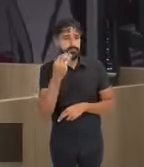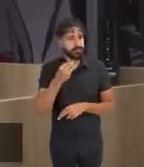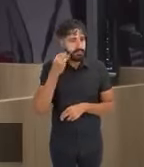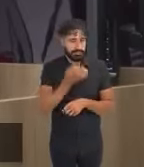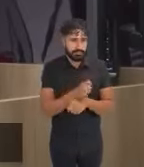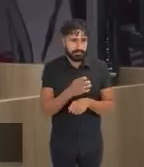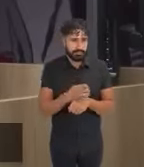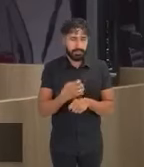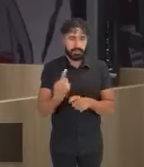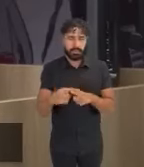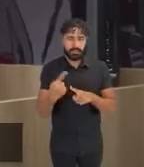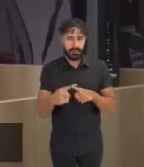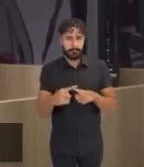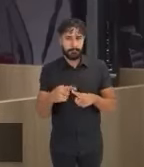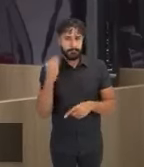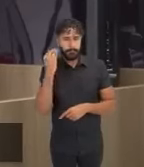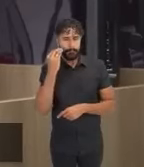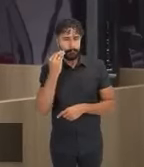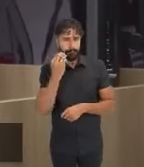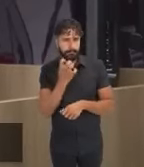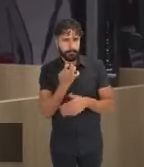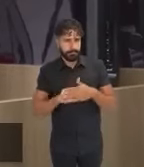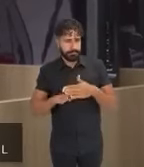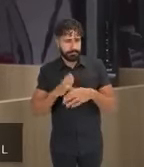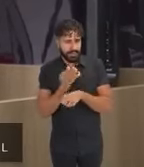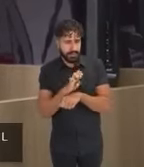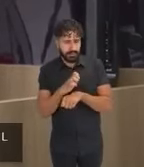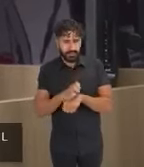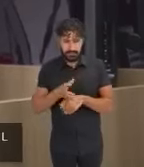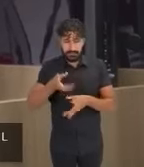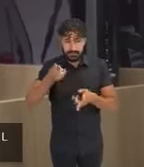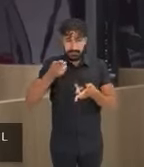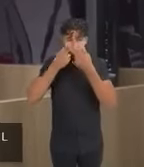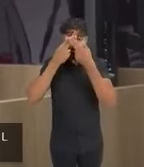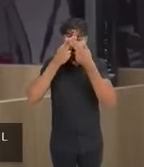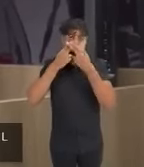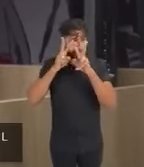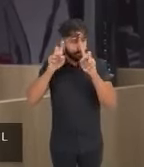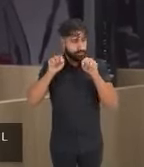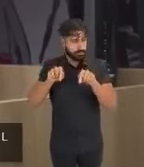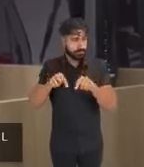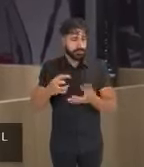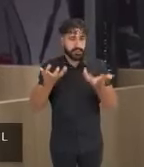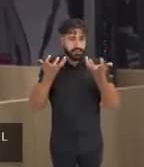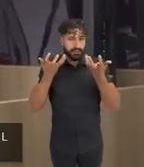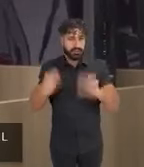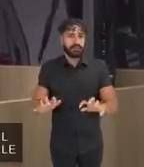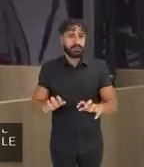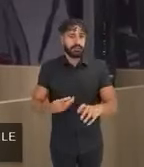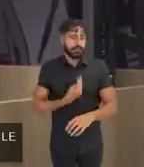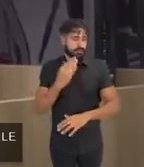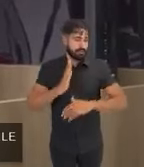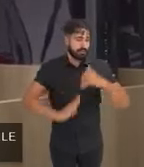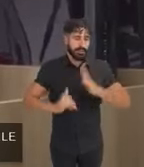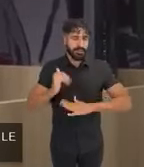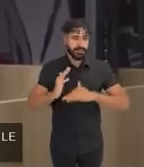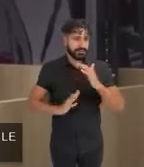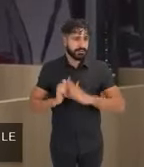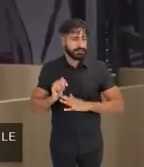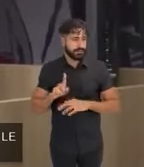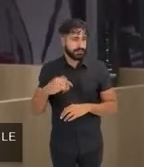quanto ela tinha sido desagradável e era aquilo ali que ele não queria para a vida profissional dele. Então, olha como é que é relevante,